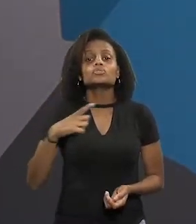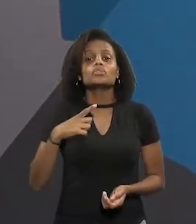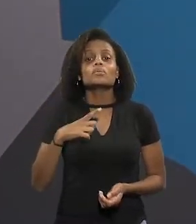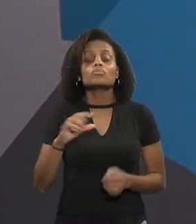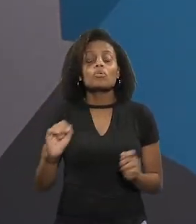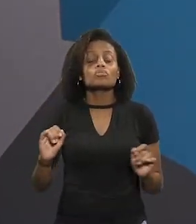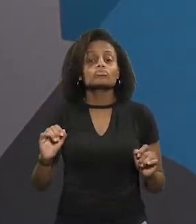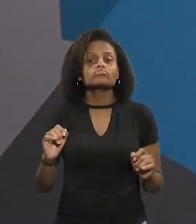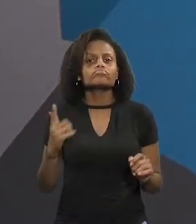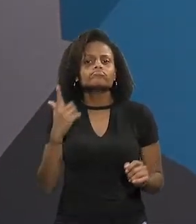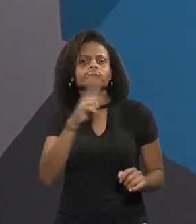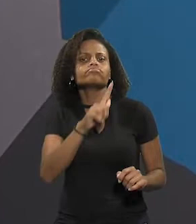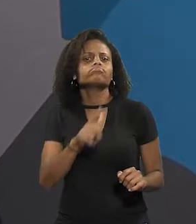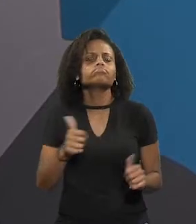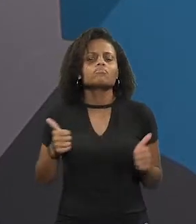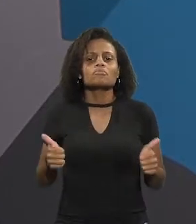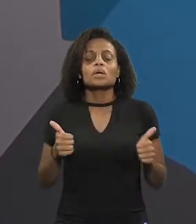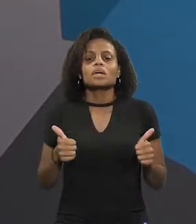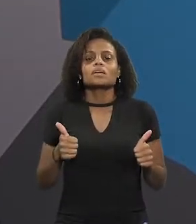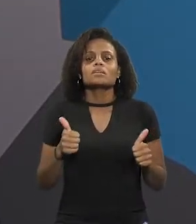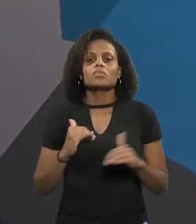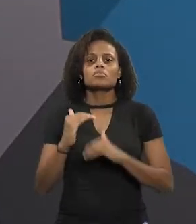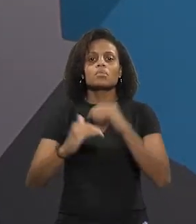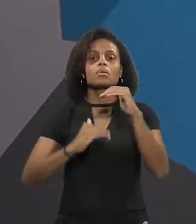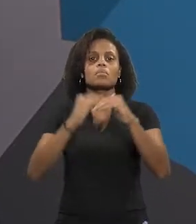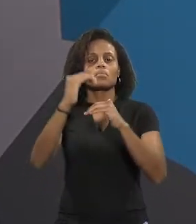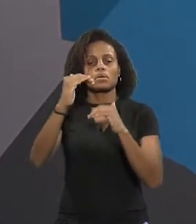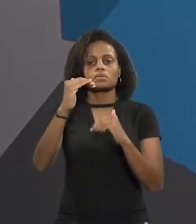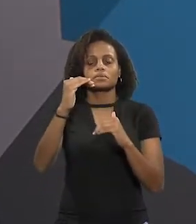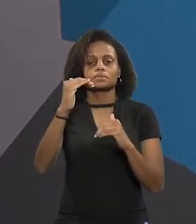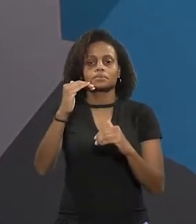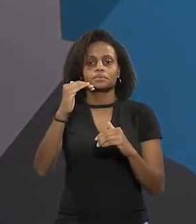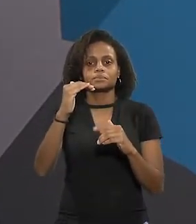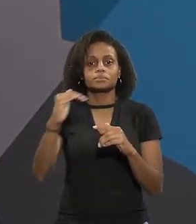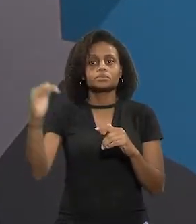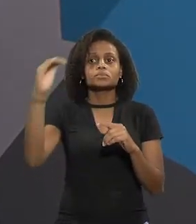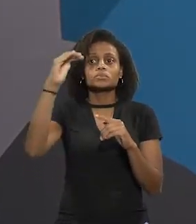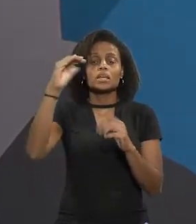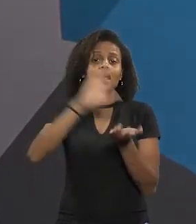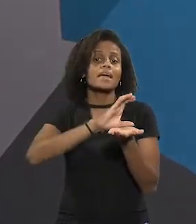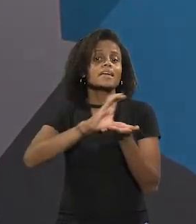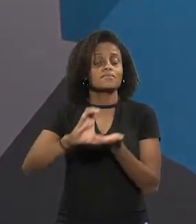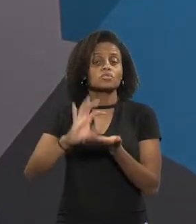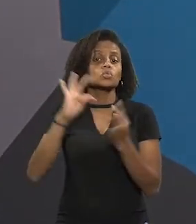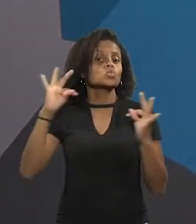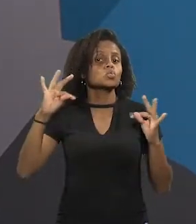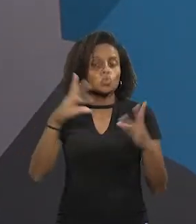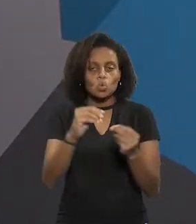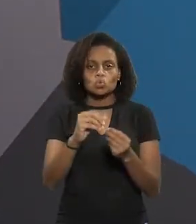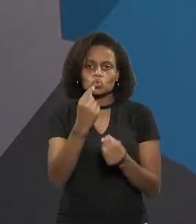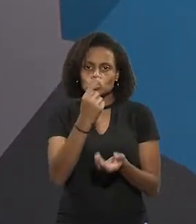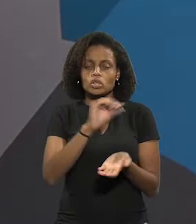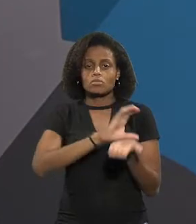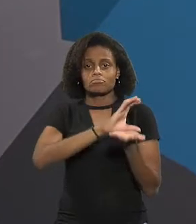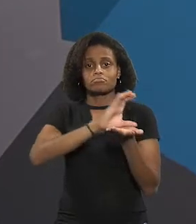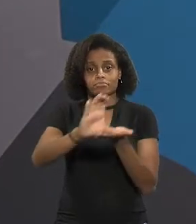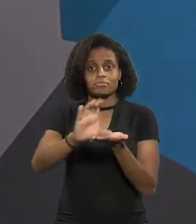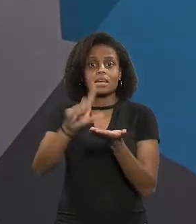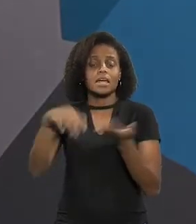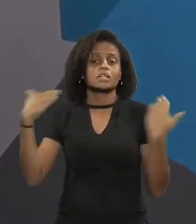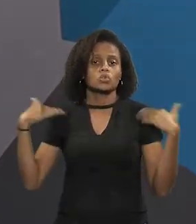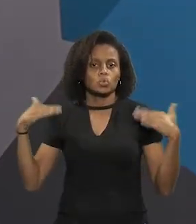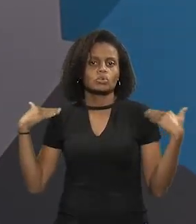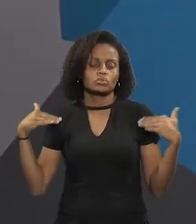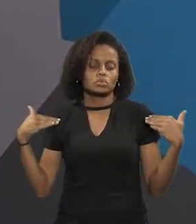como grande êxito nesse processo elevar ao patamar de investimento todo o recurso que será investido